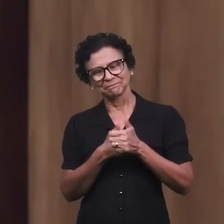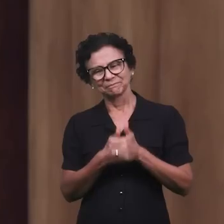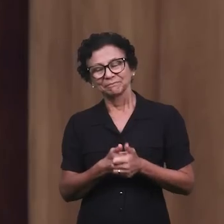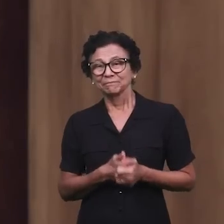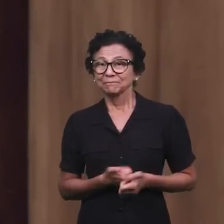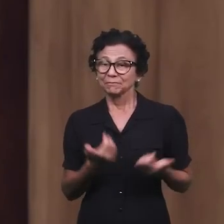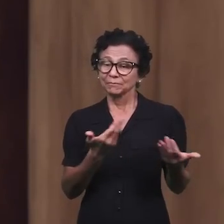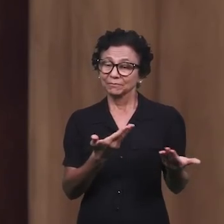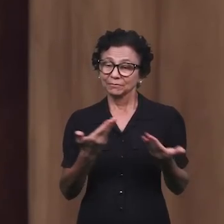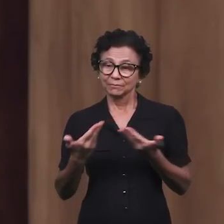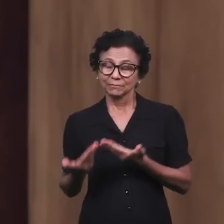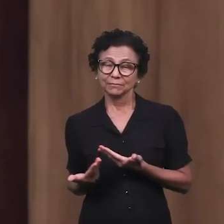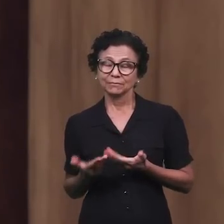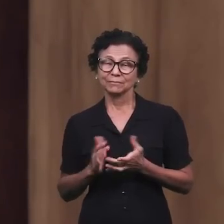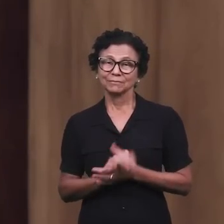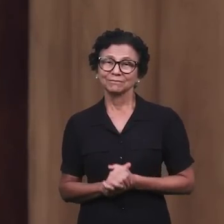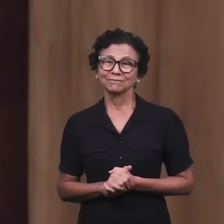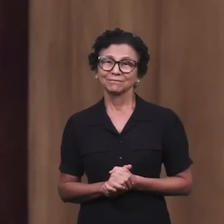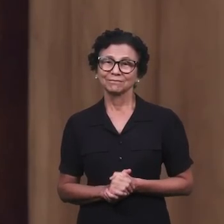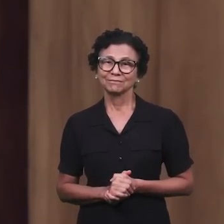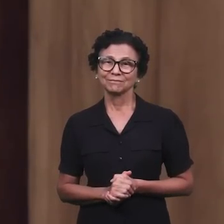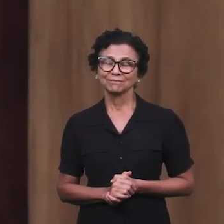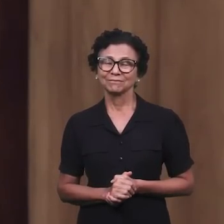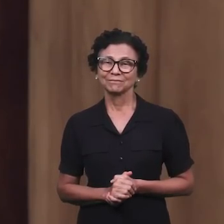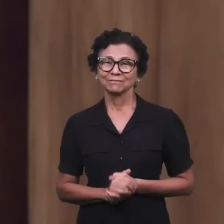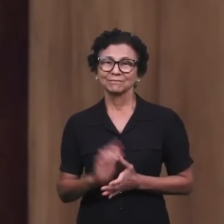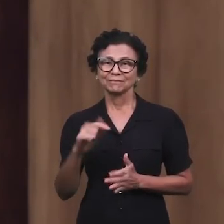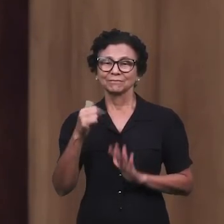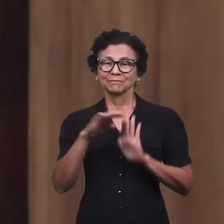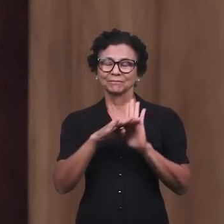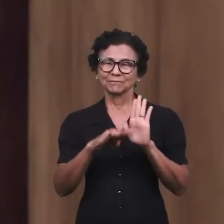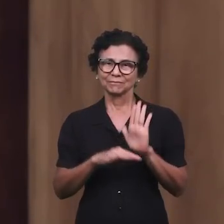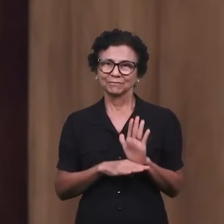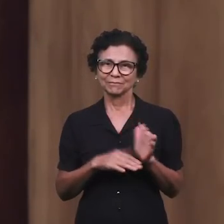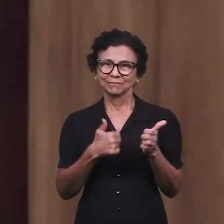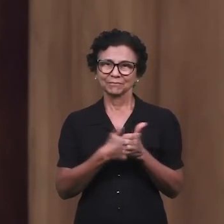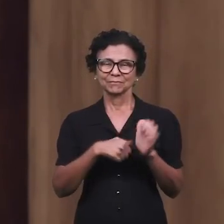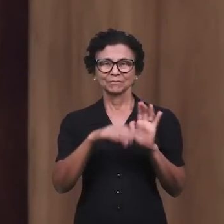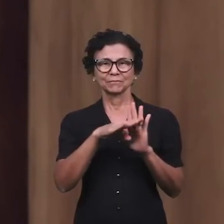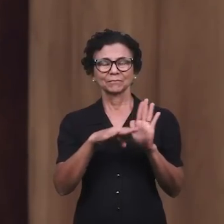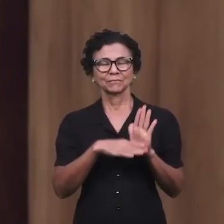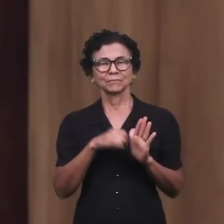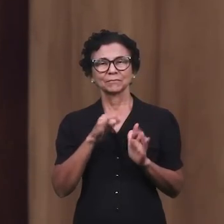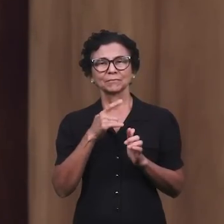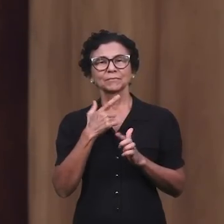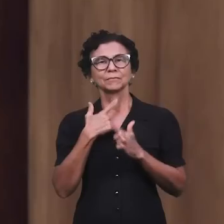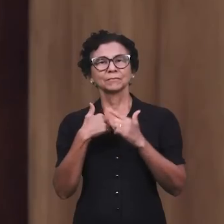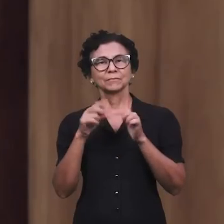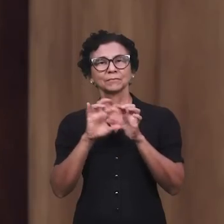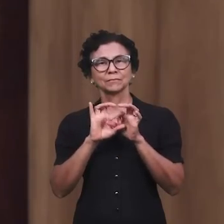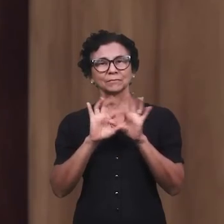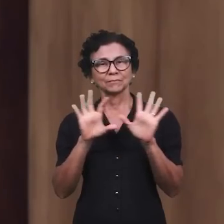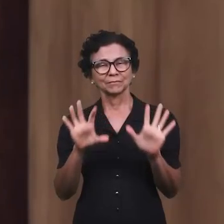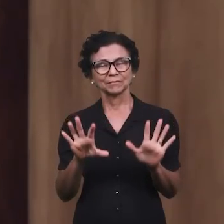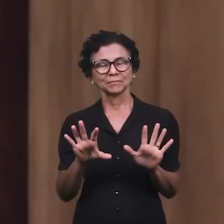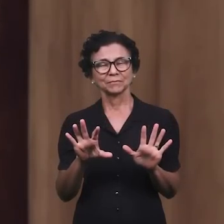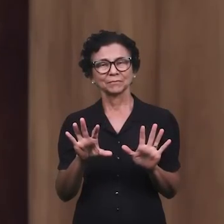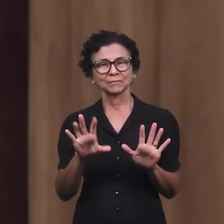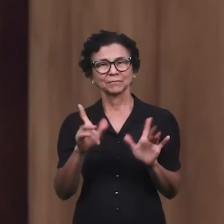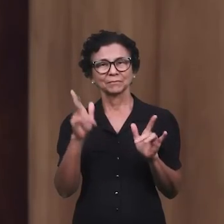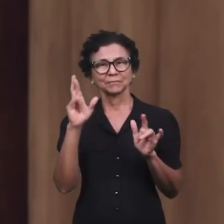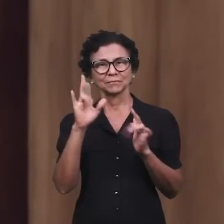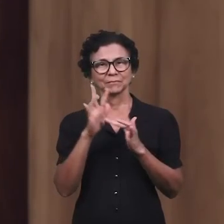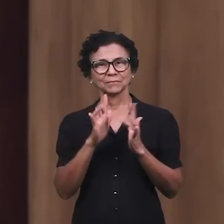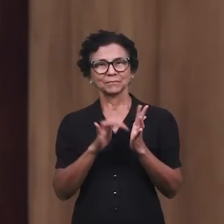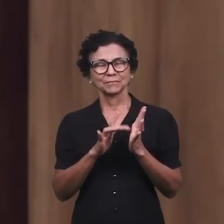e convidamos a estar conosco no nosso próximo programa. Se Deus assim permitir, estaremos aqui, se Deus quiser. A todos,